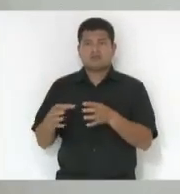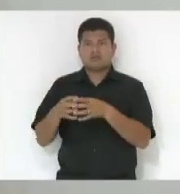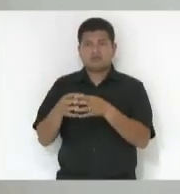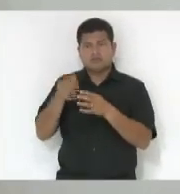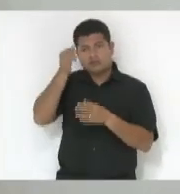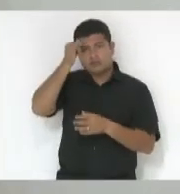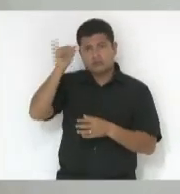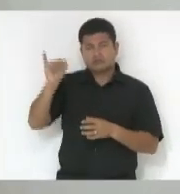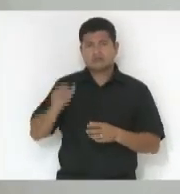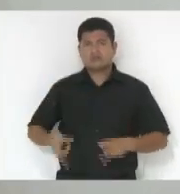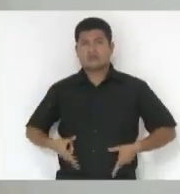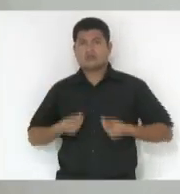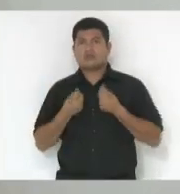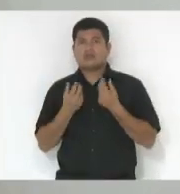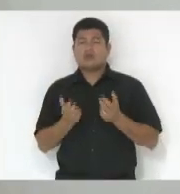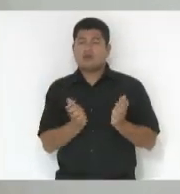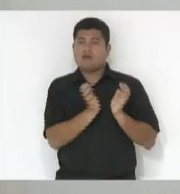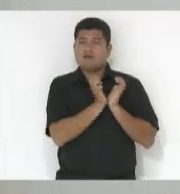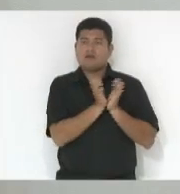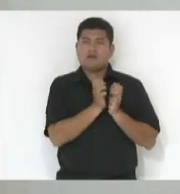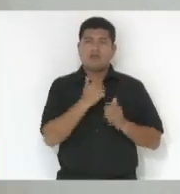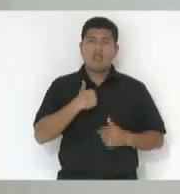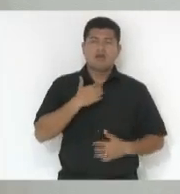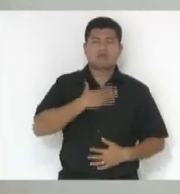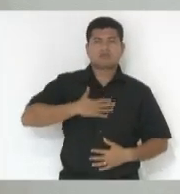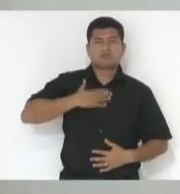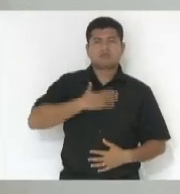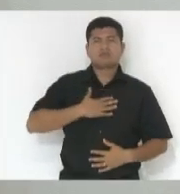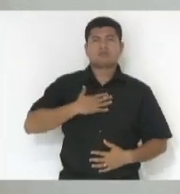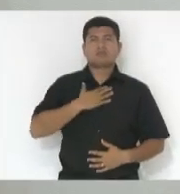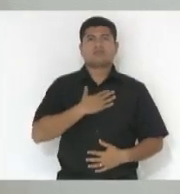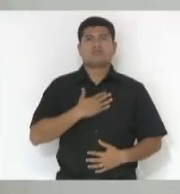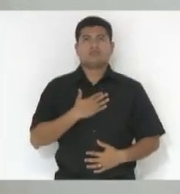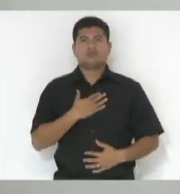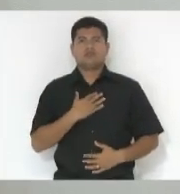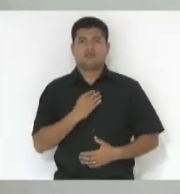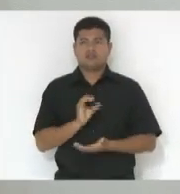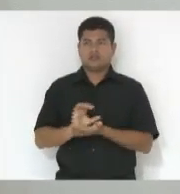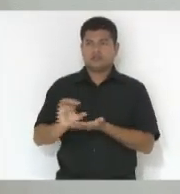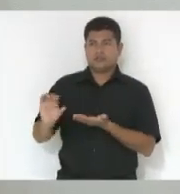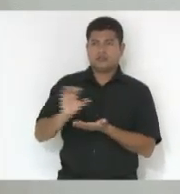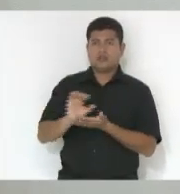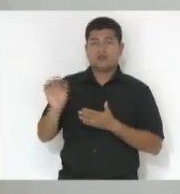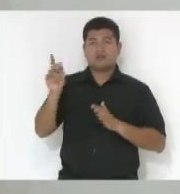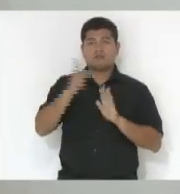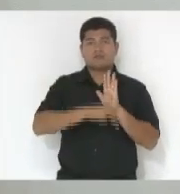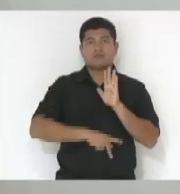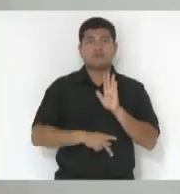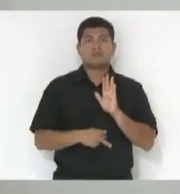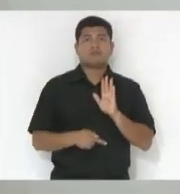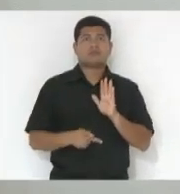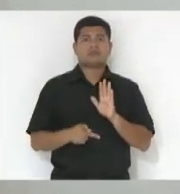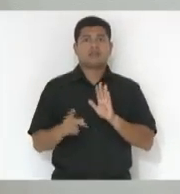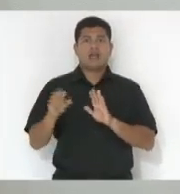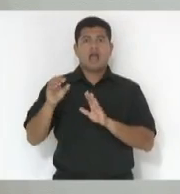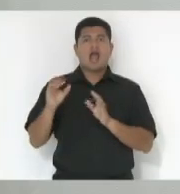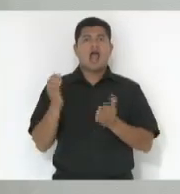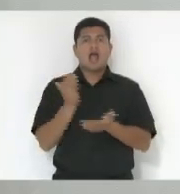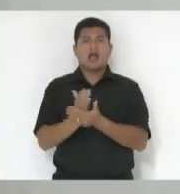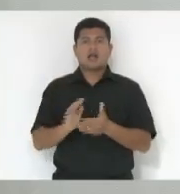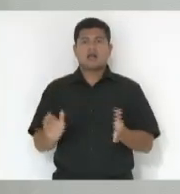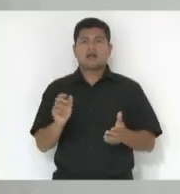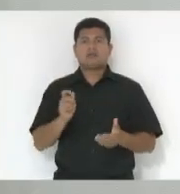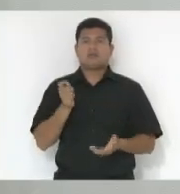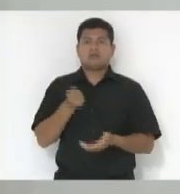as APAES, que eu gostaria de ver destinado recursos de projetos para zerar a conta de energia elétrica,